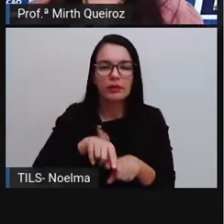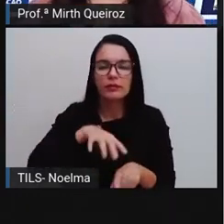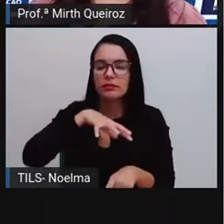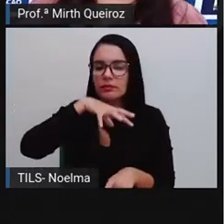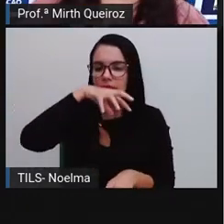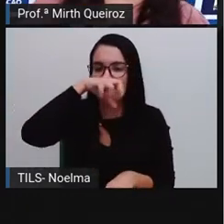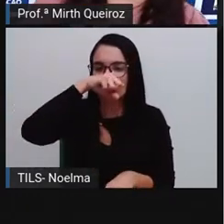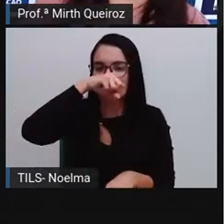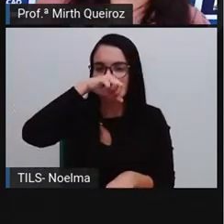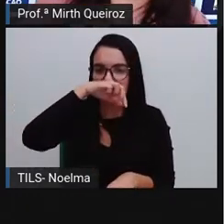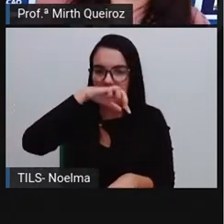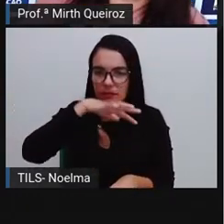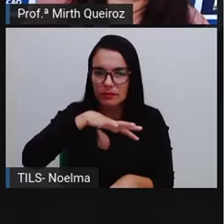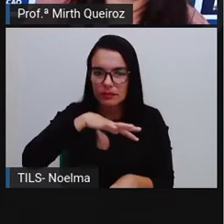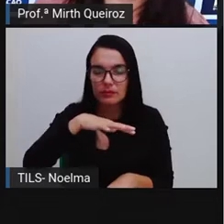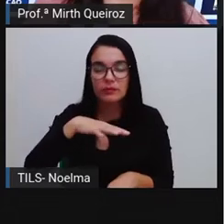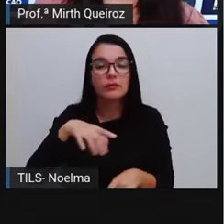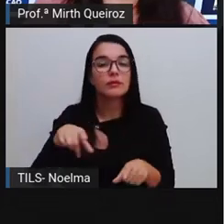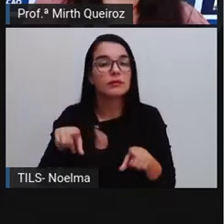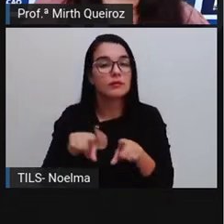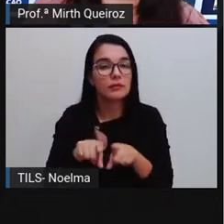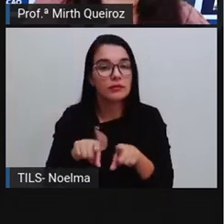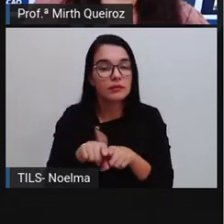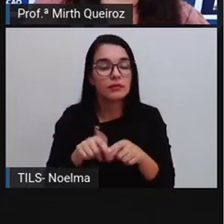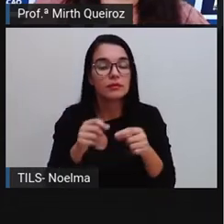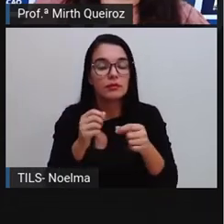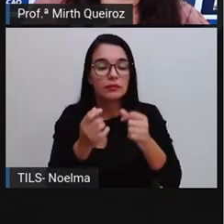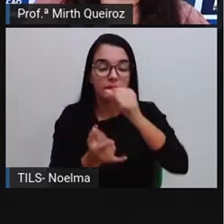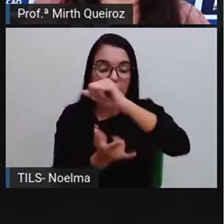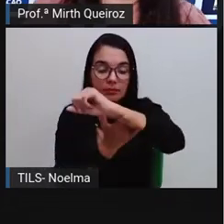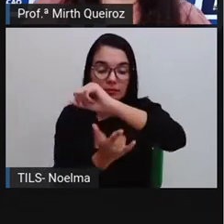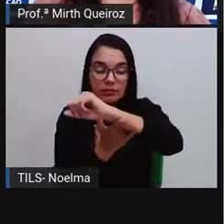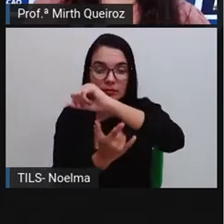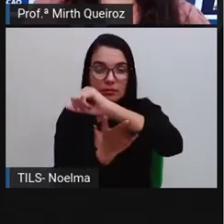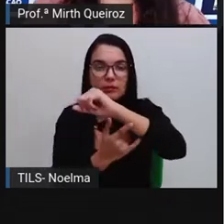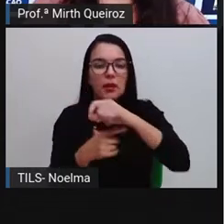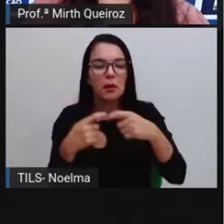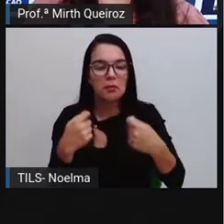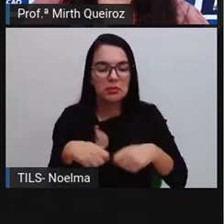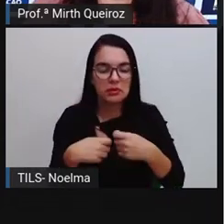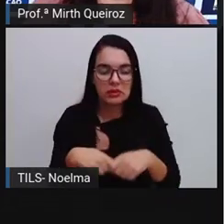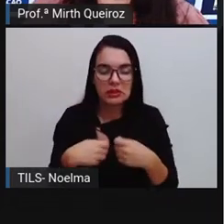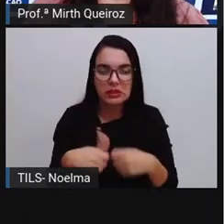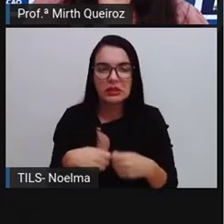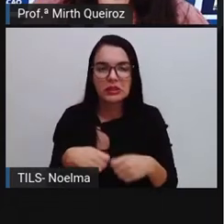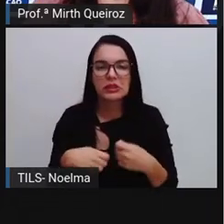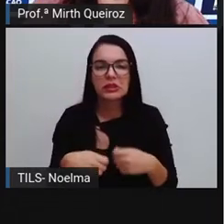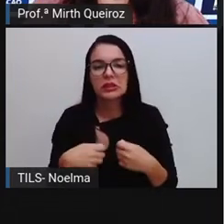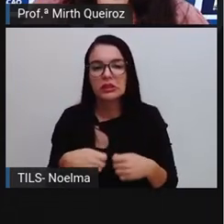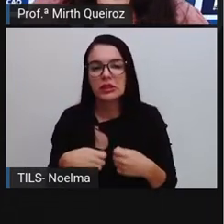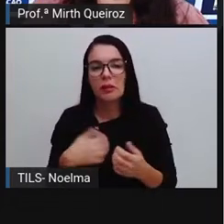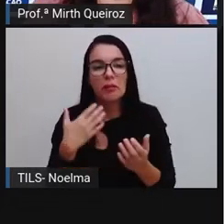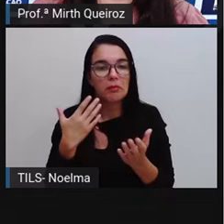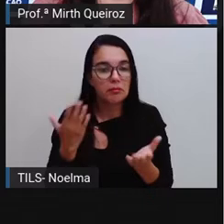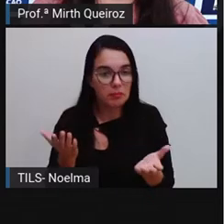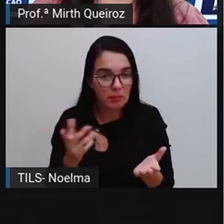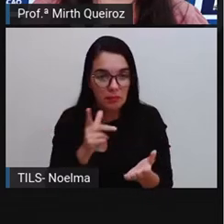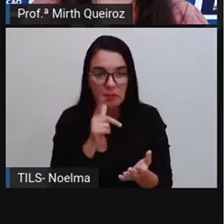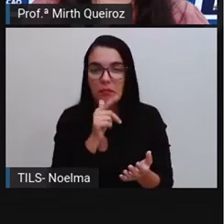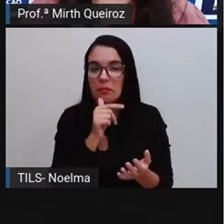a gente perde água nas fezes, isso mesmo, para a gente poder liberar as fezes, a gente precisa de água,